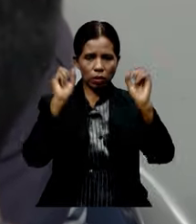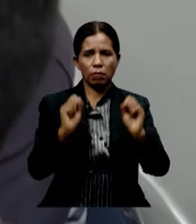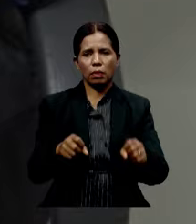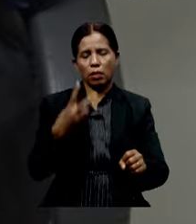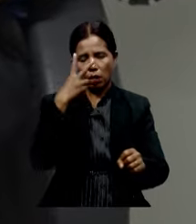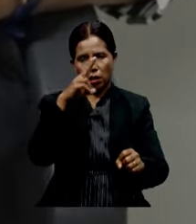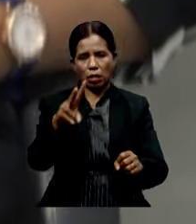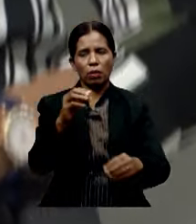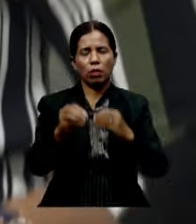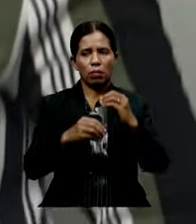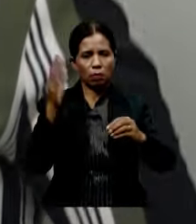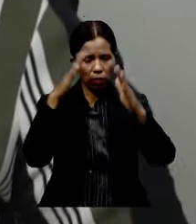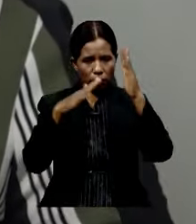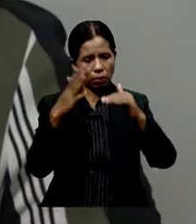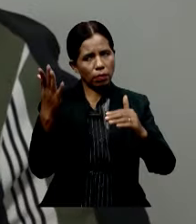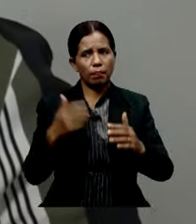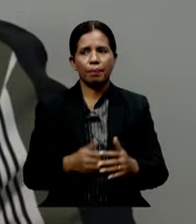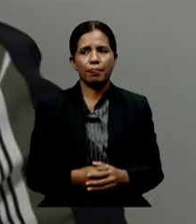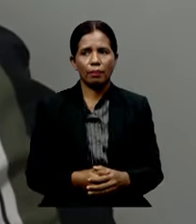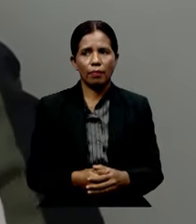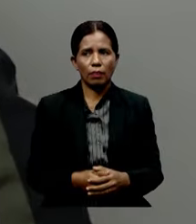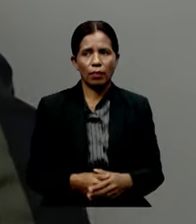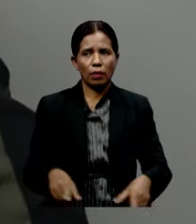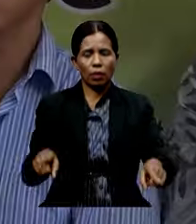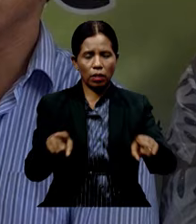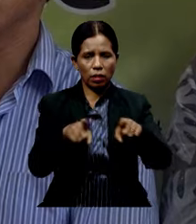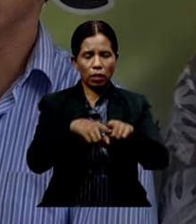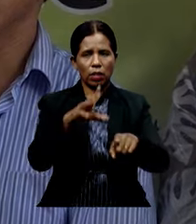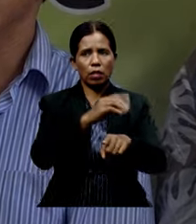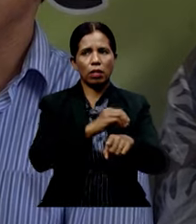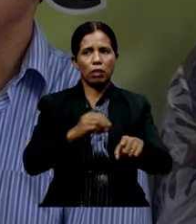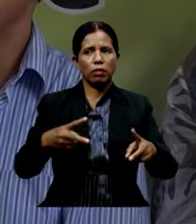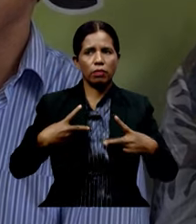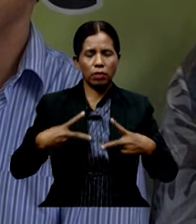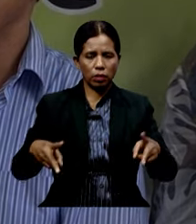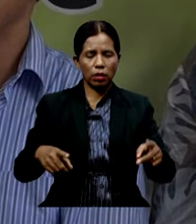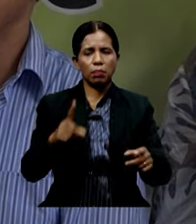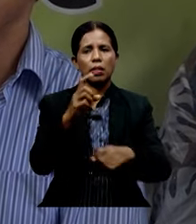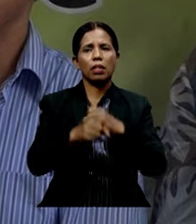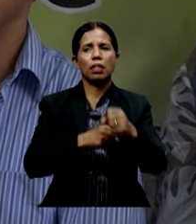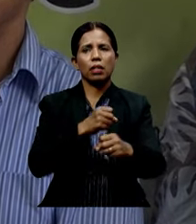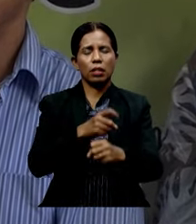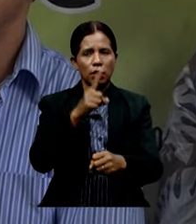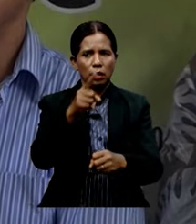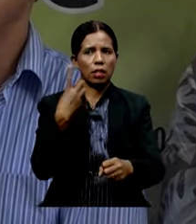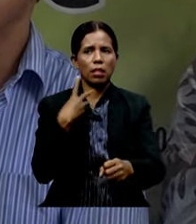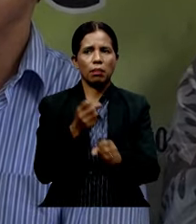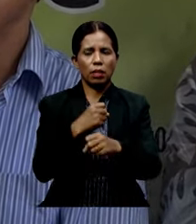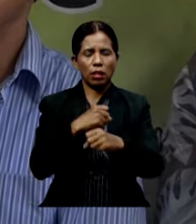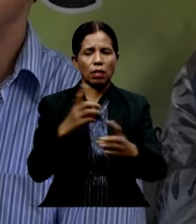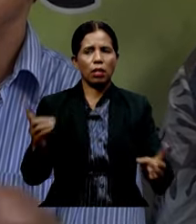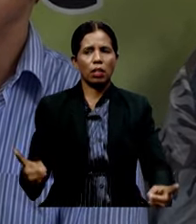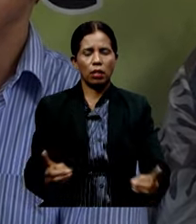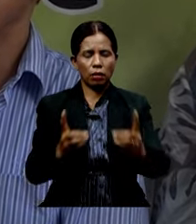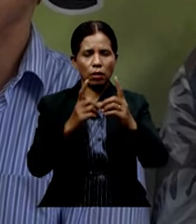bele resolve o problema refere. Durante esse contratado e contratado há um ano. Dane mami halo audiência, a tu